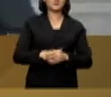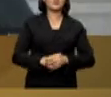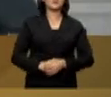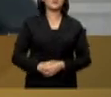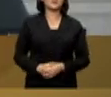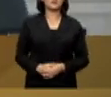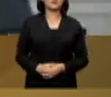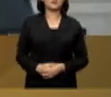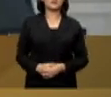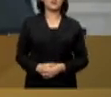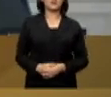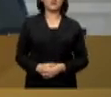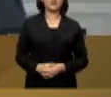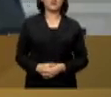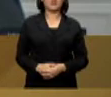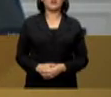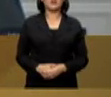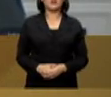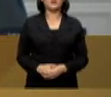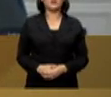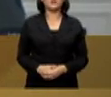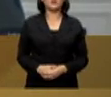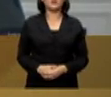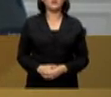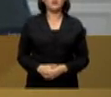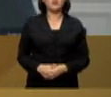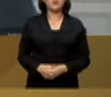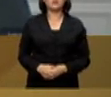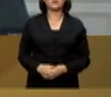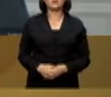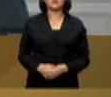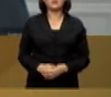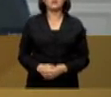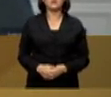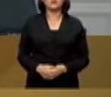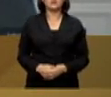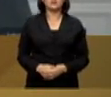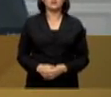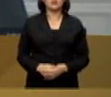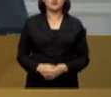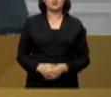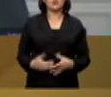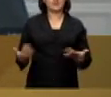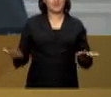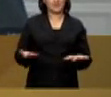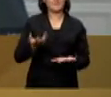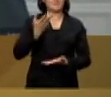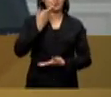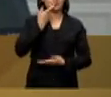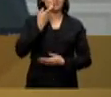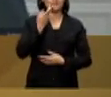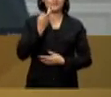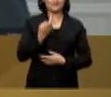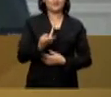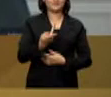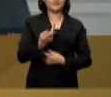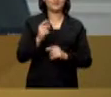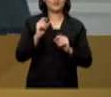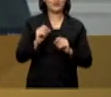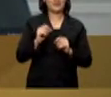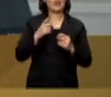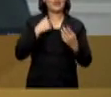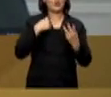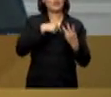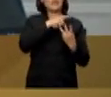Presidente, aqui eu já adianto que vou trazer uma terceira ou